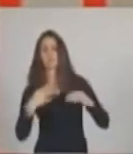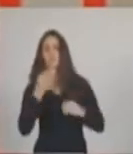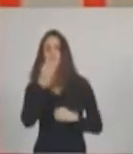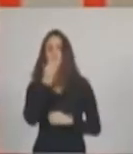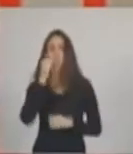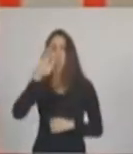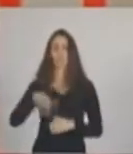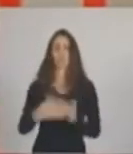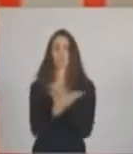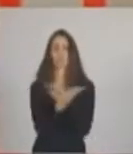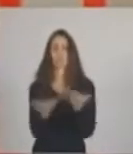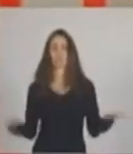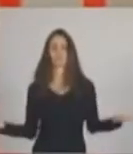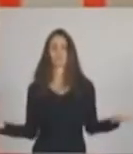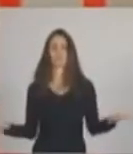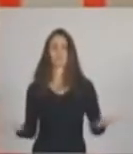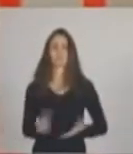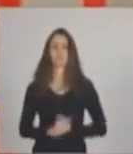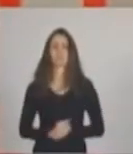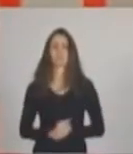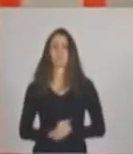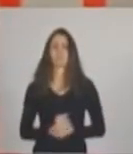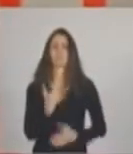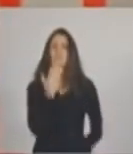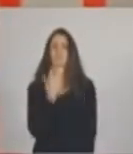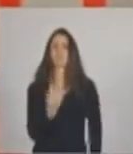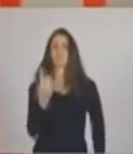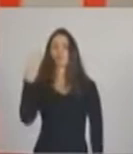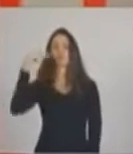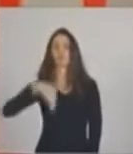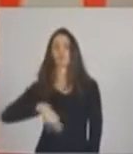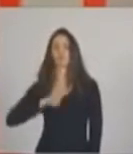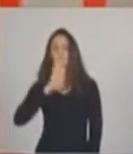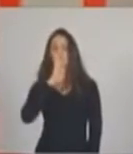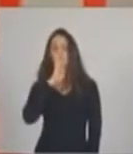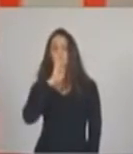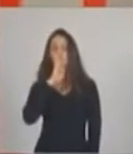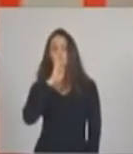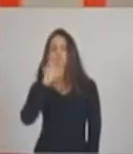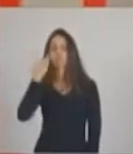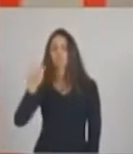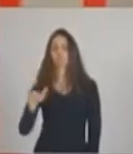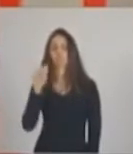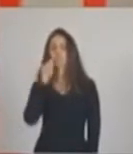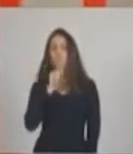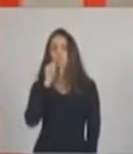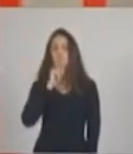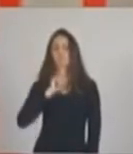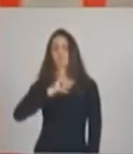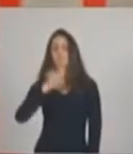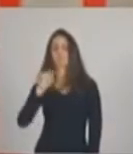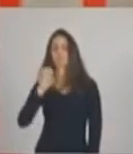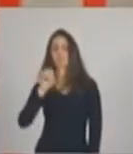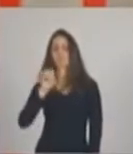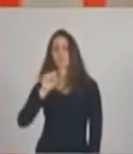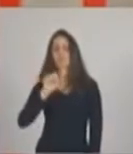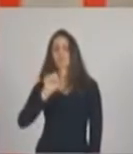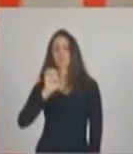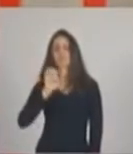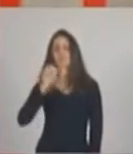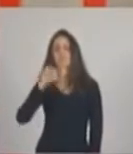a todos. Quero pedir um minuto de silêncio pela amiga Josenilda de